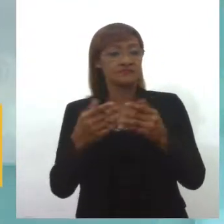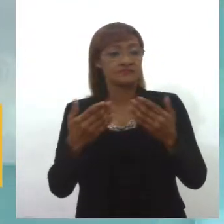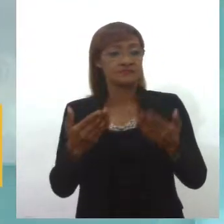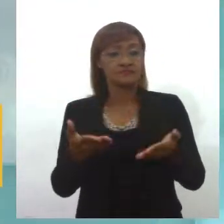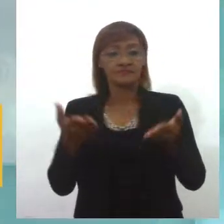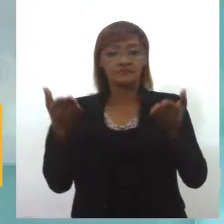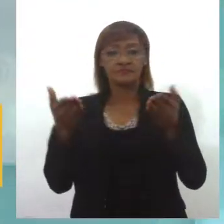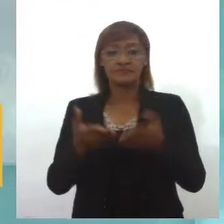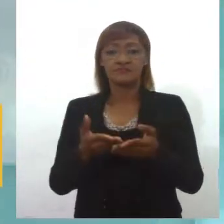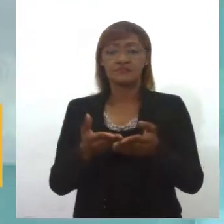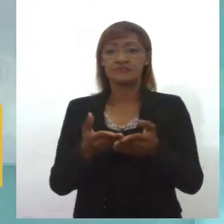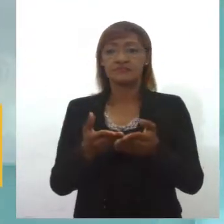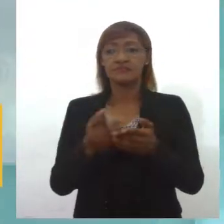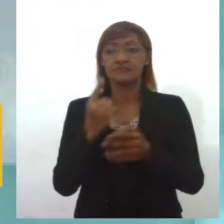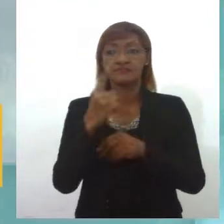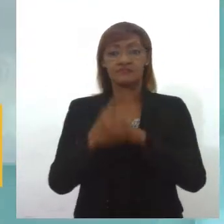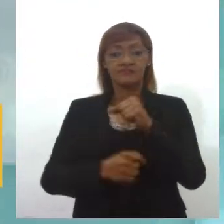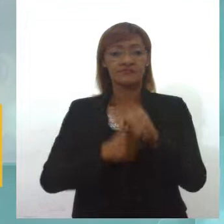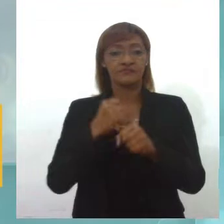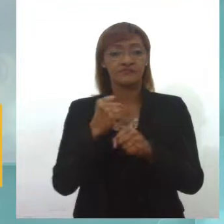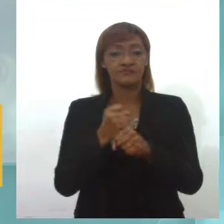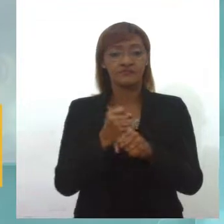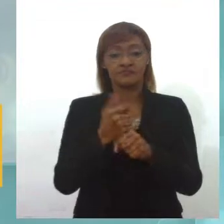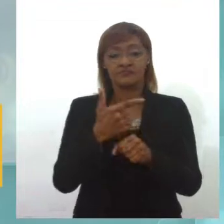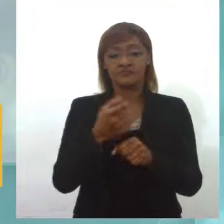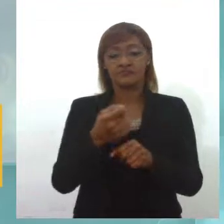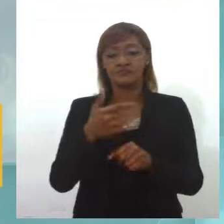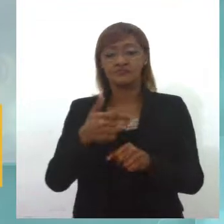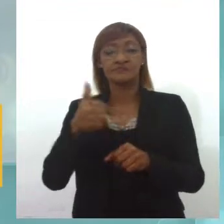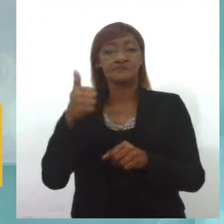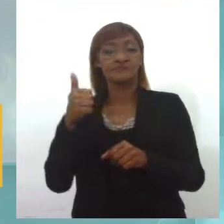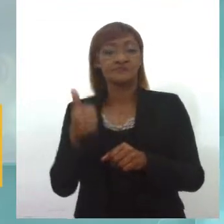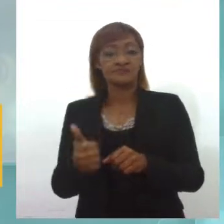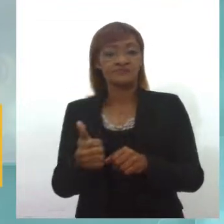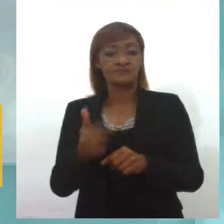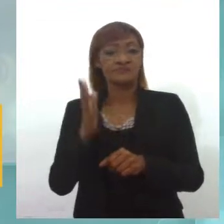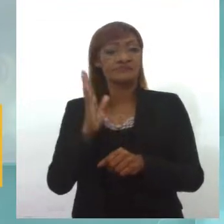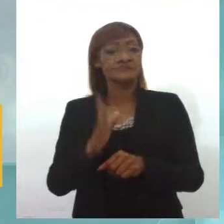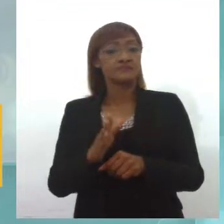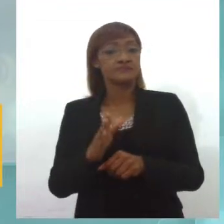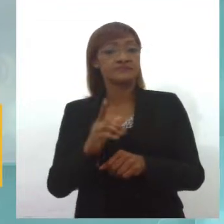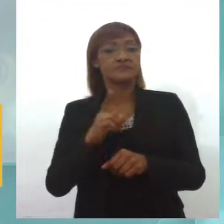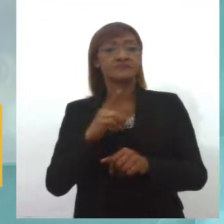os 12 meses de 2021, o etanol apresentou inflação de